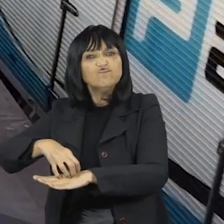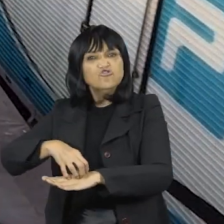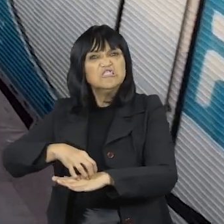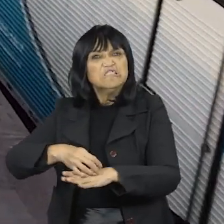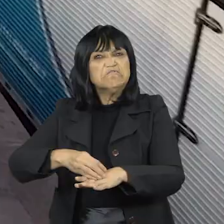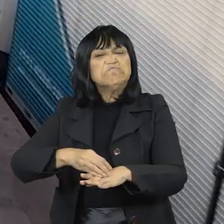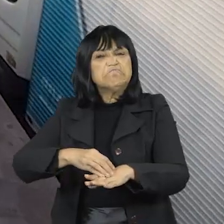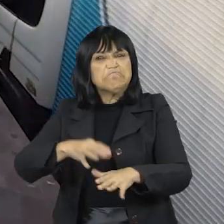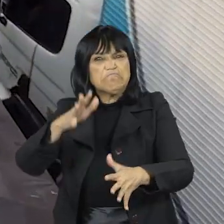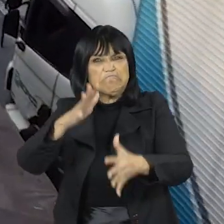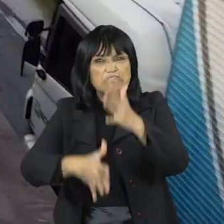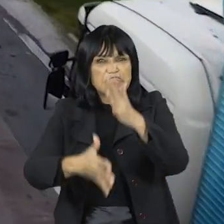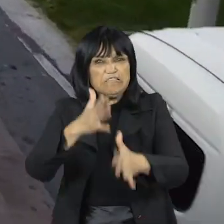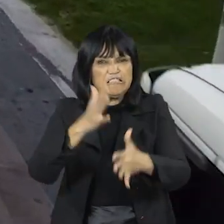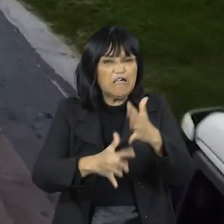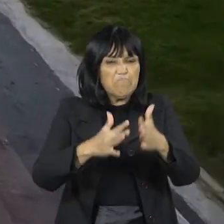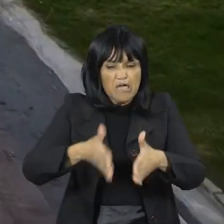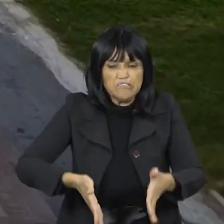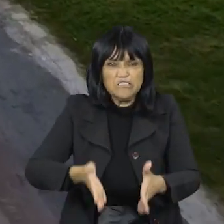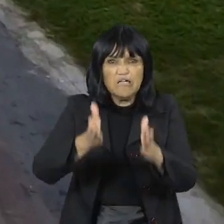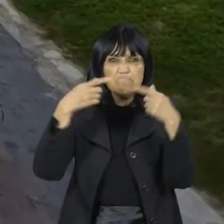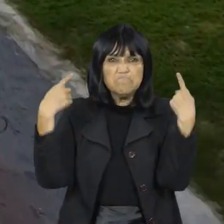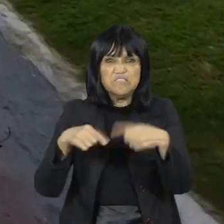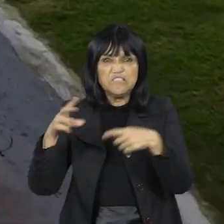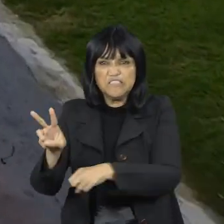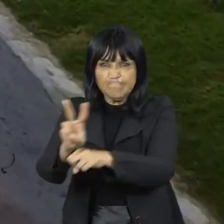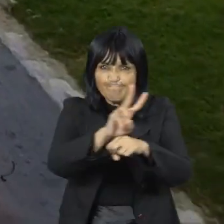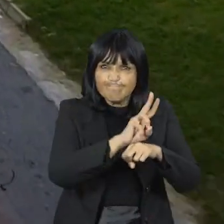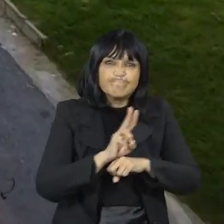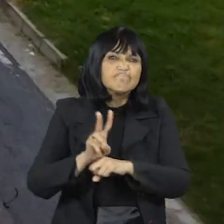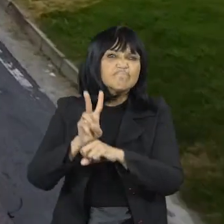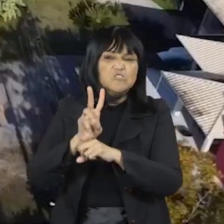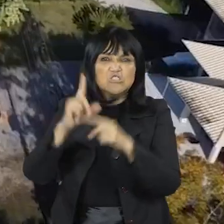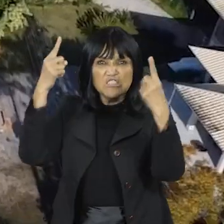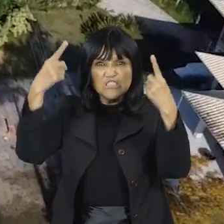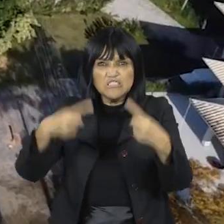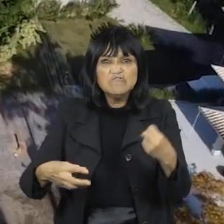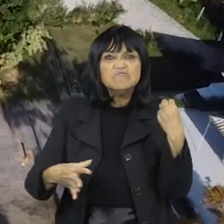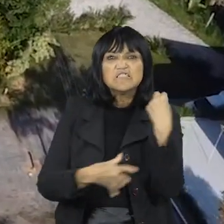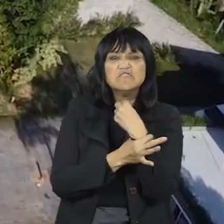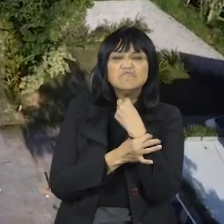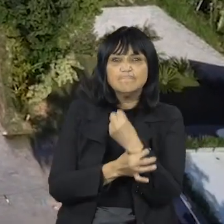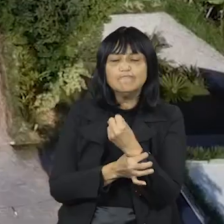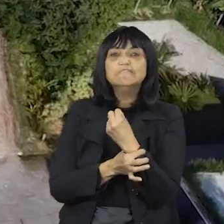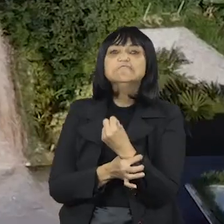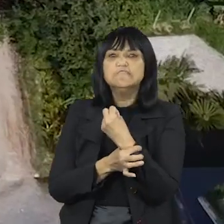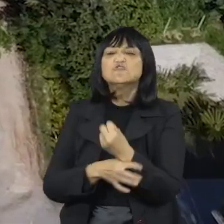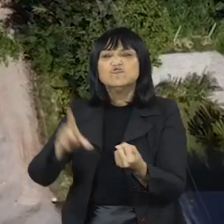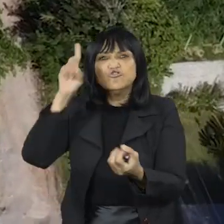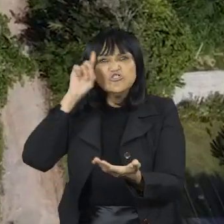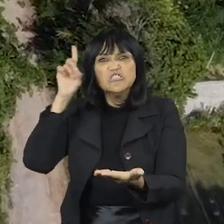o desgaste das estradas e a necessidade de mais fiscalização, o desafio é garantir